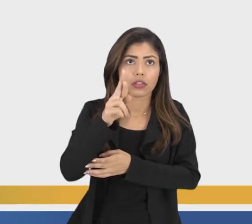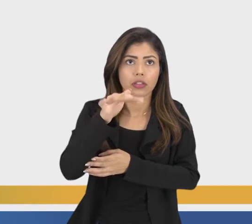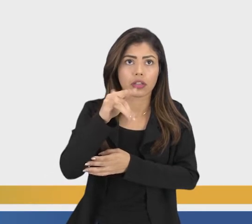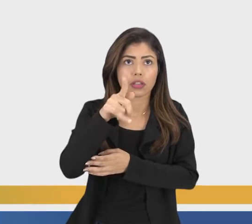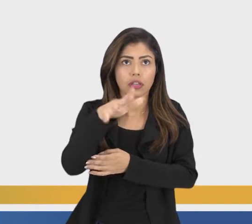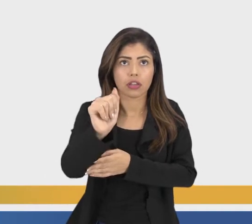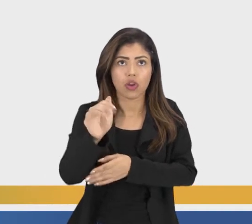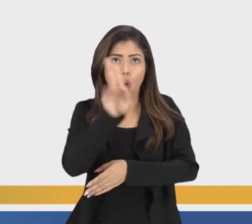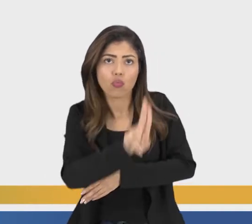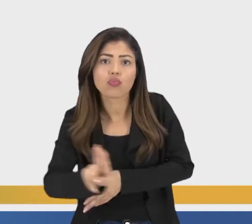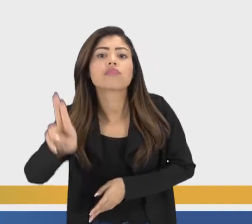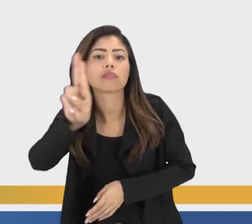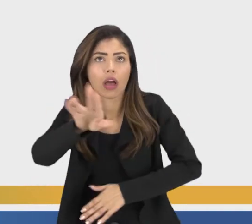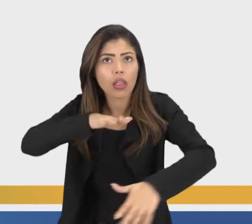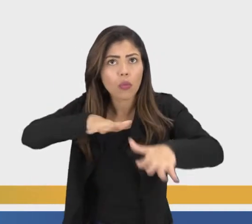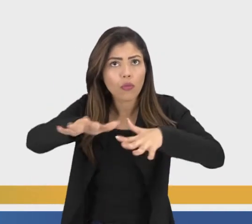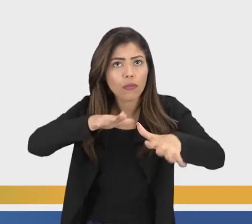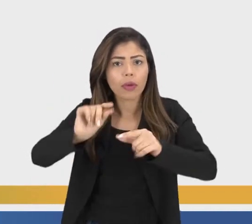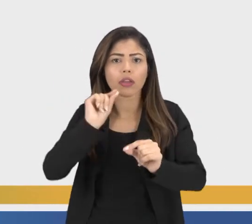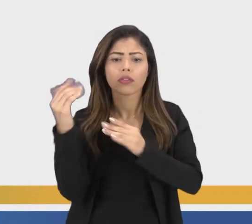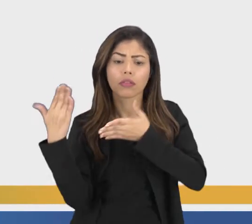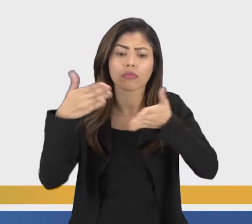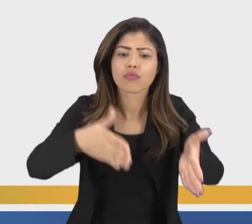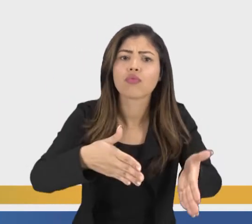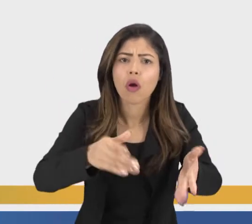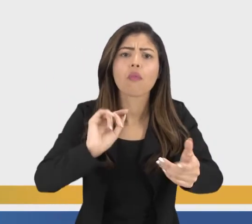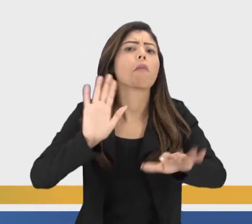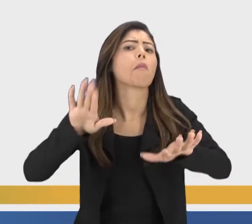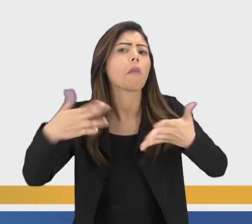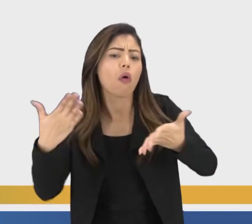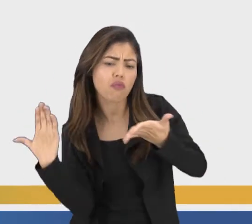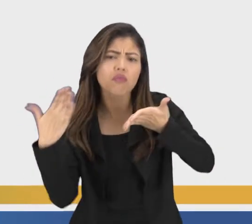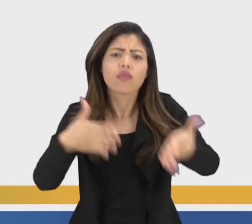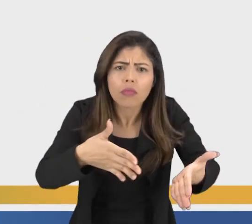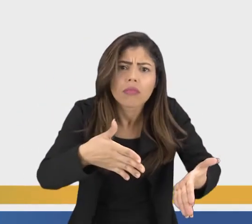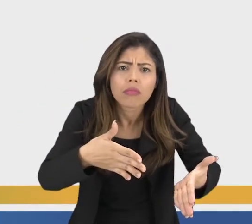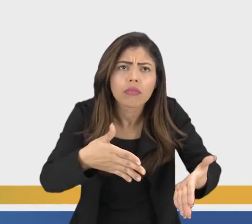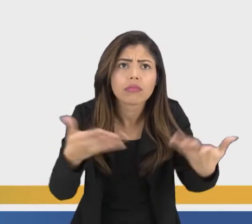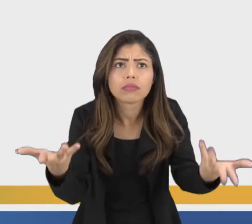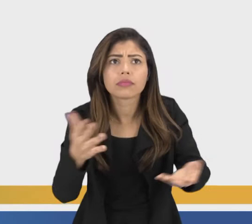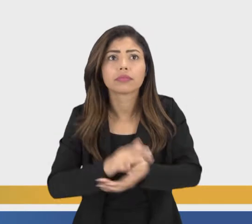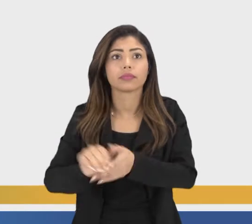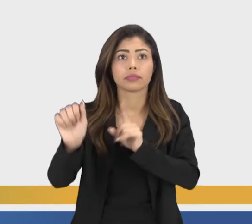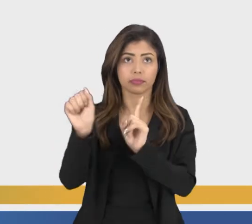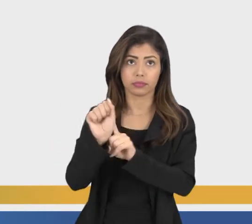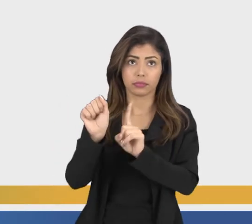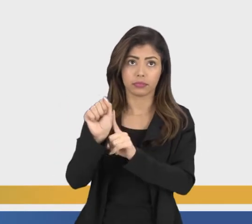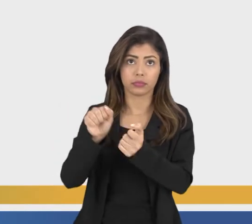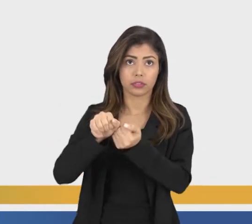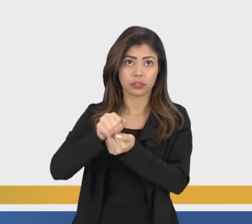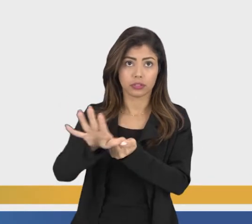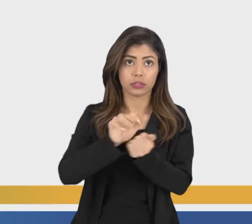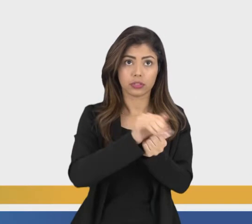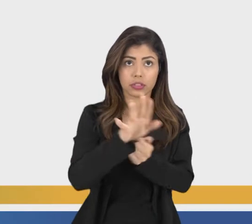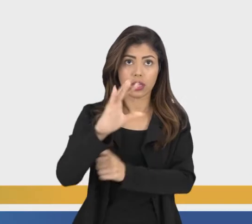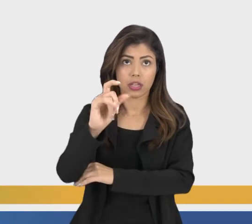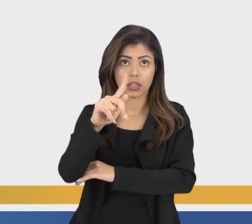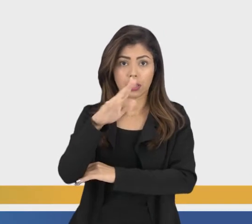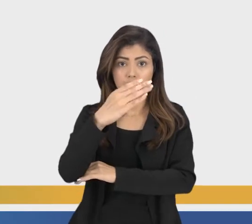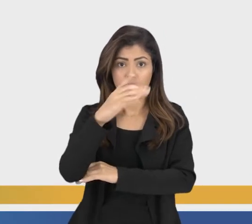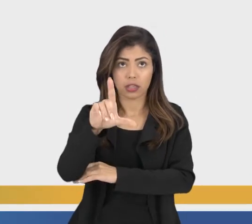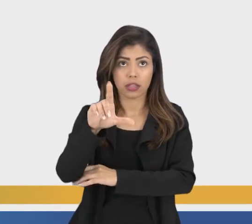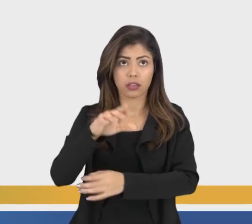por esse movimento tinha como objetivo. Qual era o objetivo do movimento negro? Letra A, eliminar privilégios